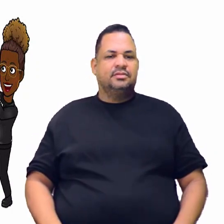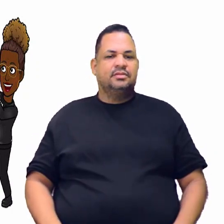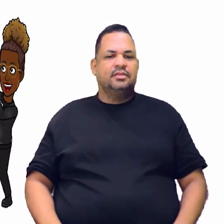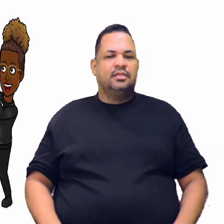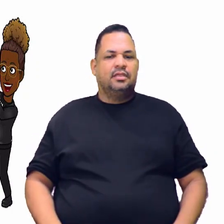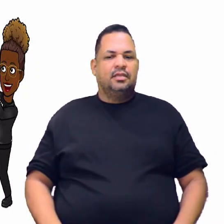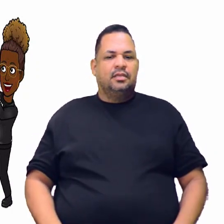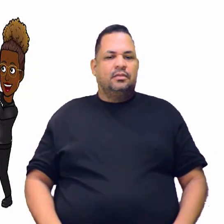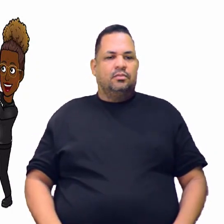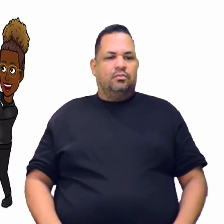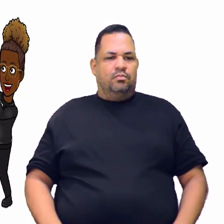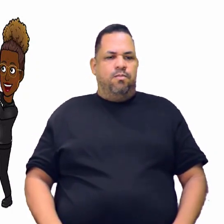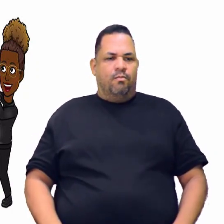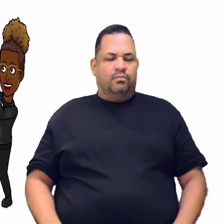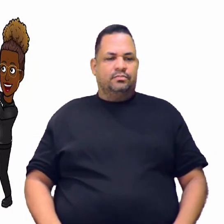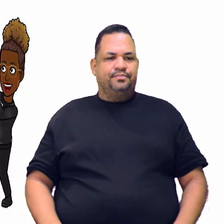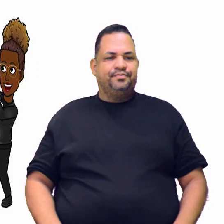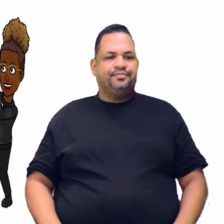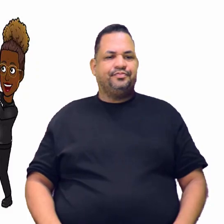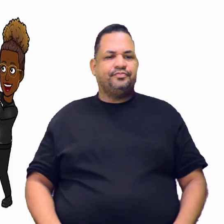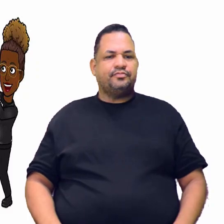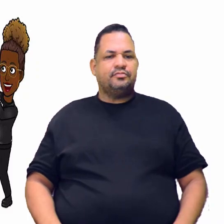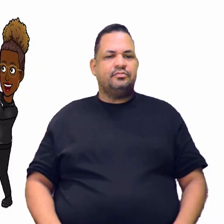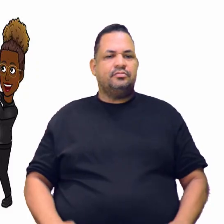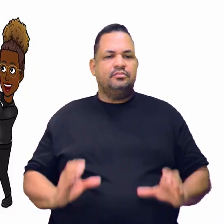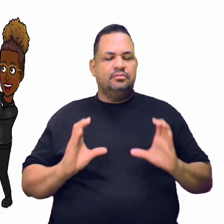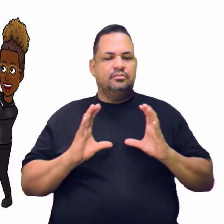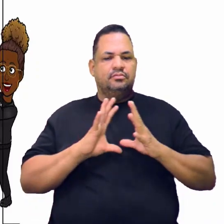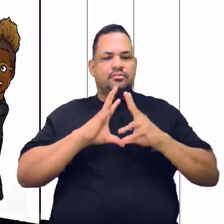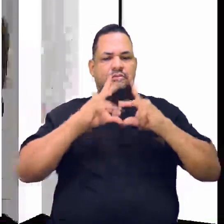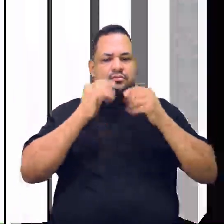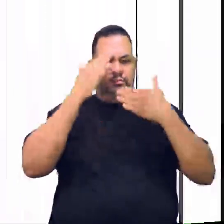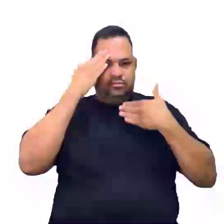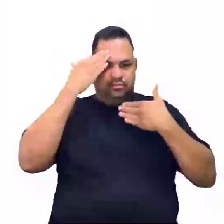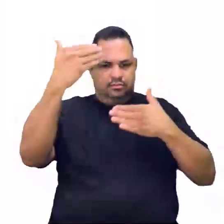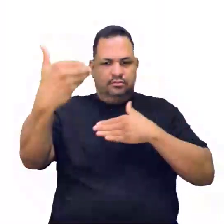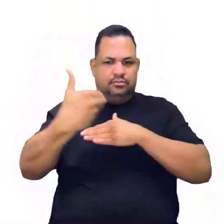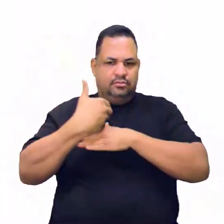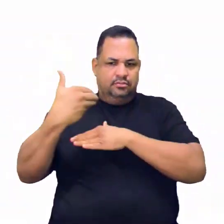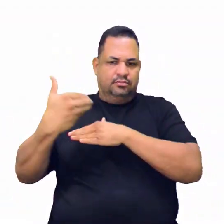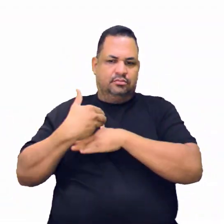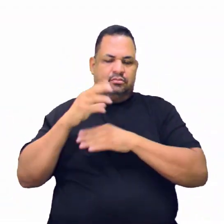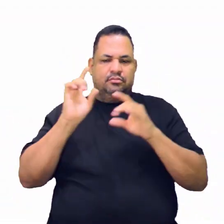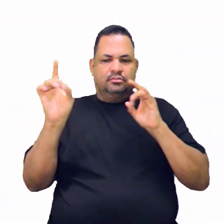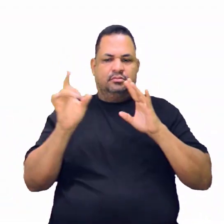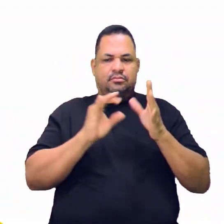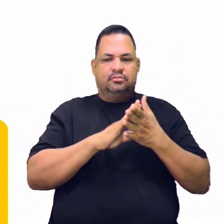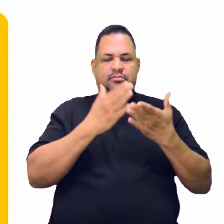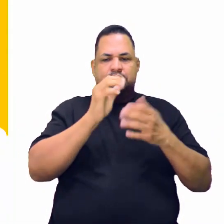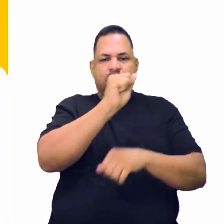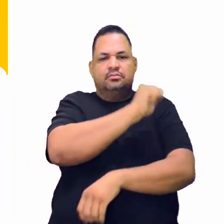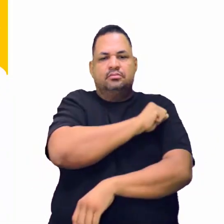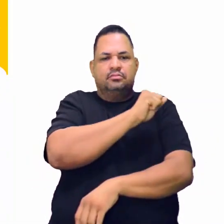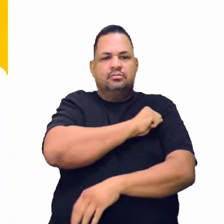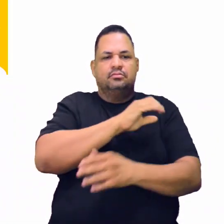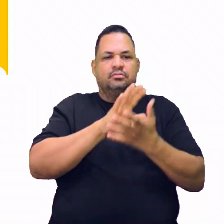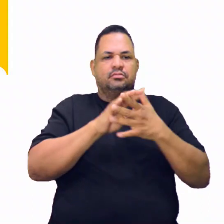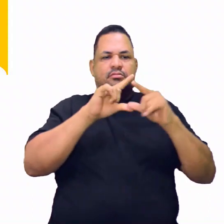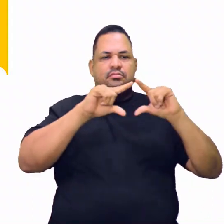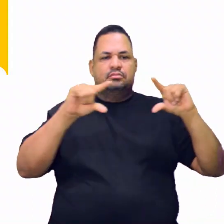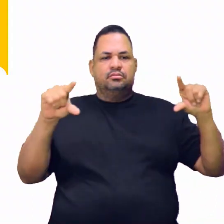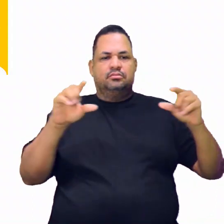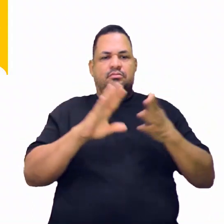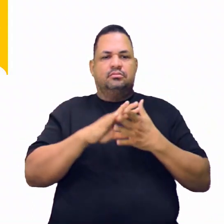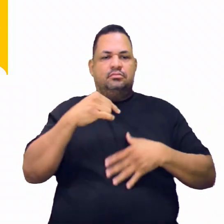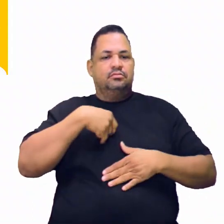viu? Então, aqui, tá, todos, muito obrigada pela participação de cada um. E a mensagem temos